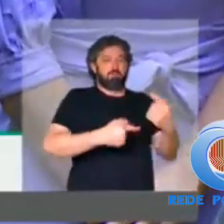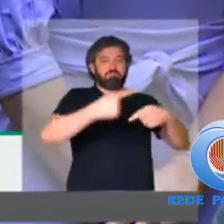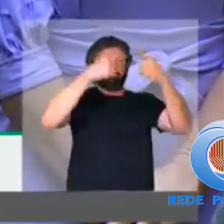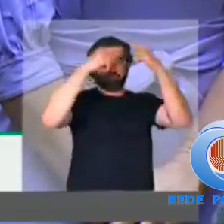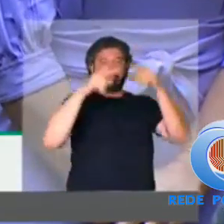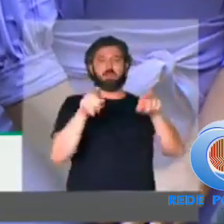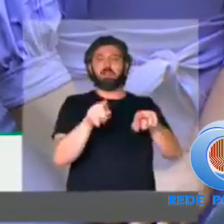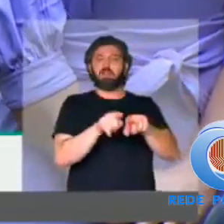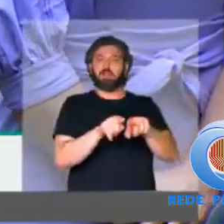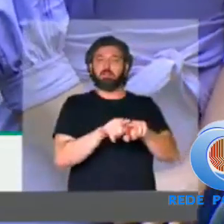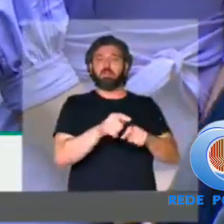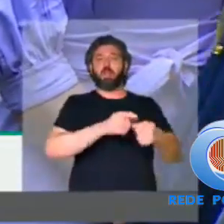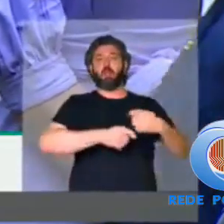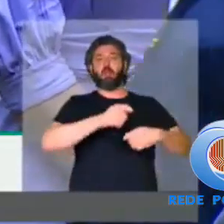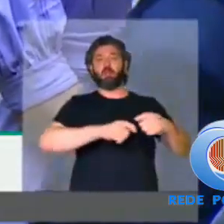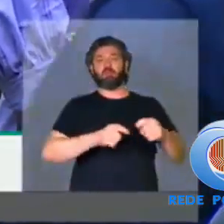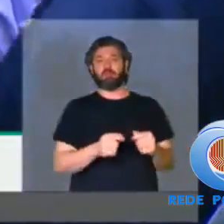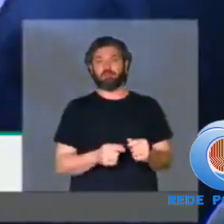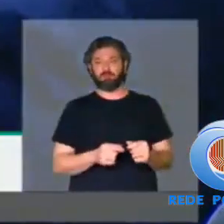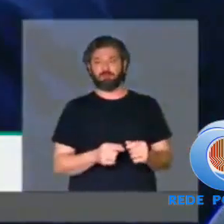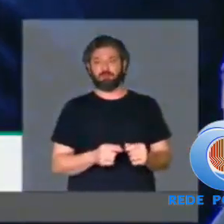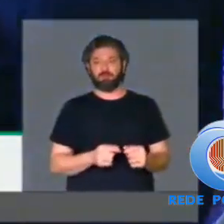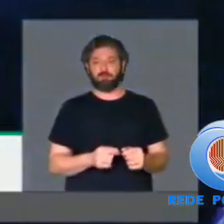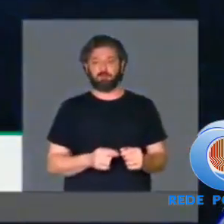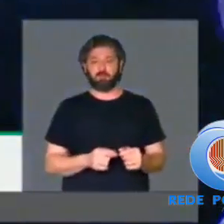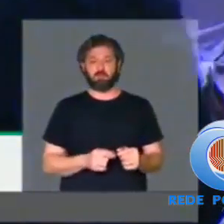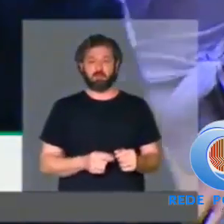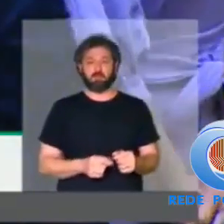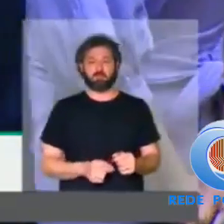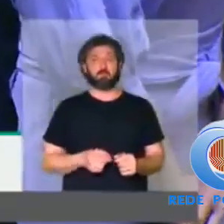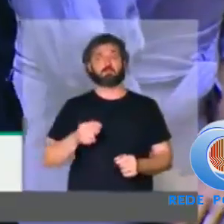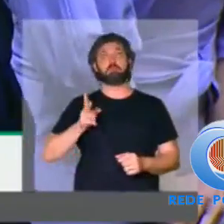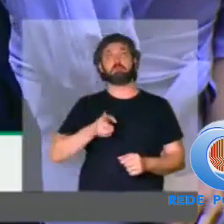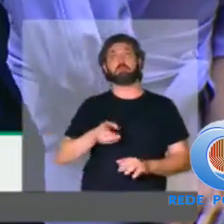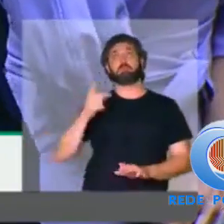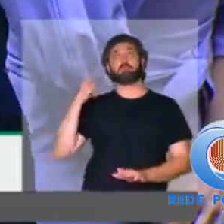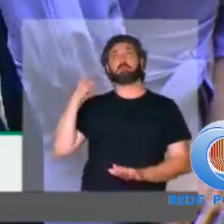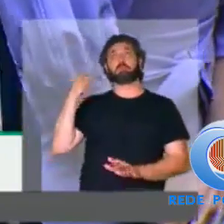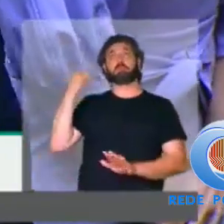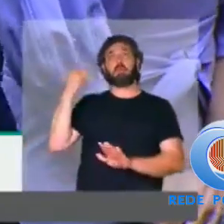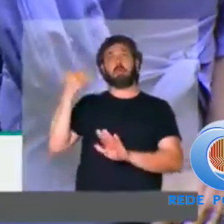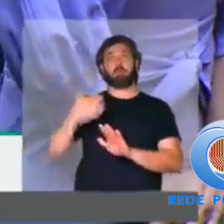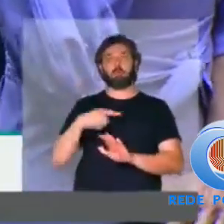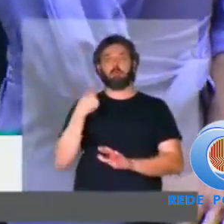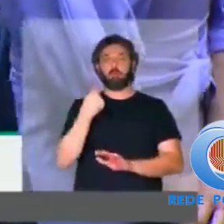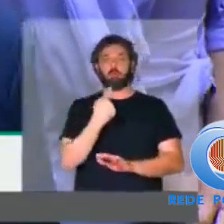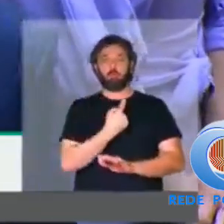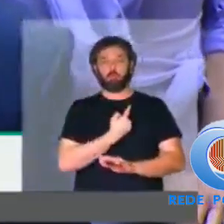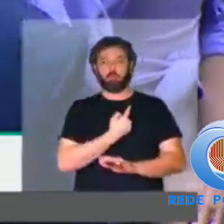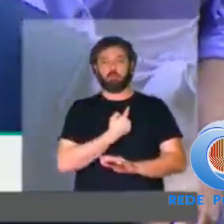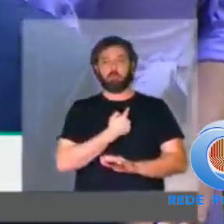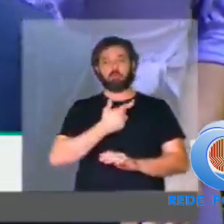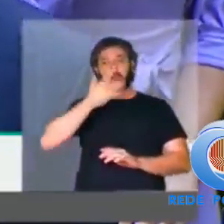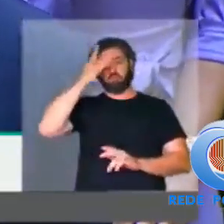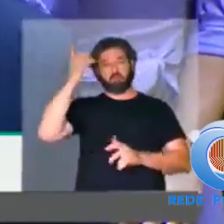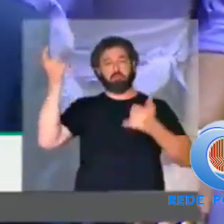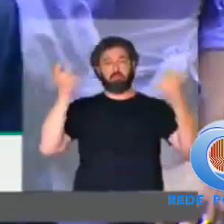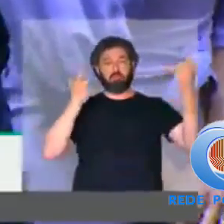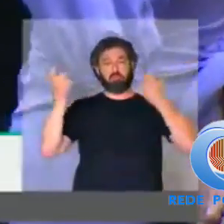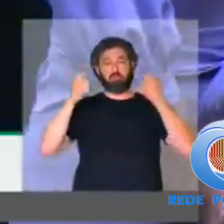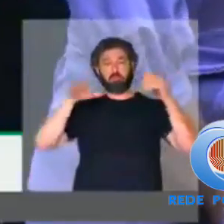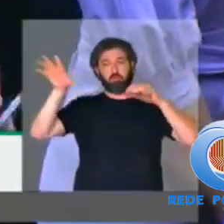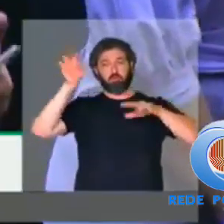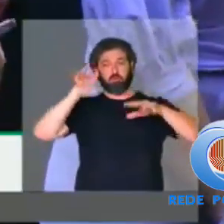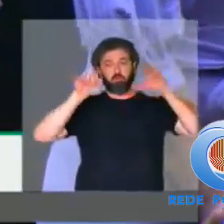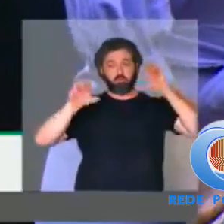a nossa economia. Desde sempre a gente ouve falar